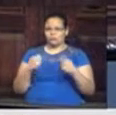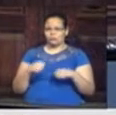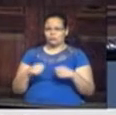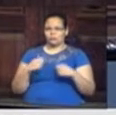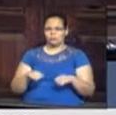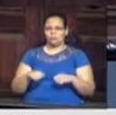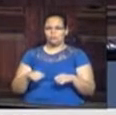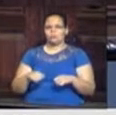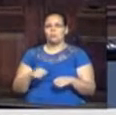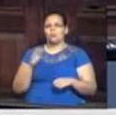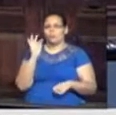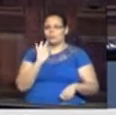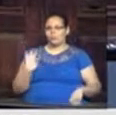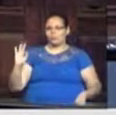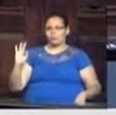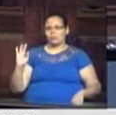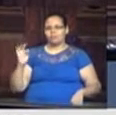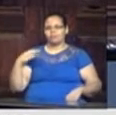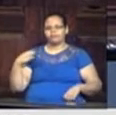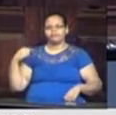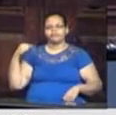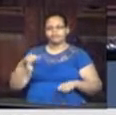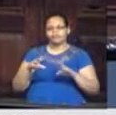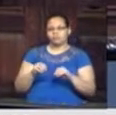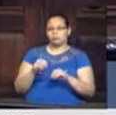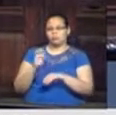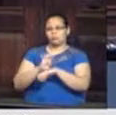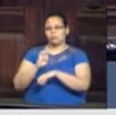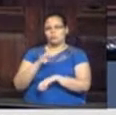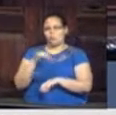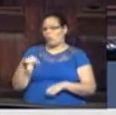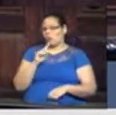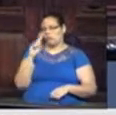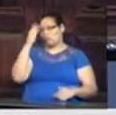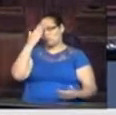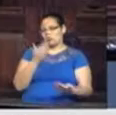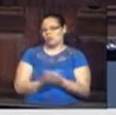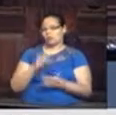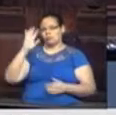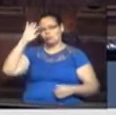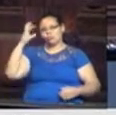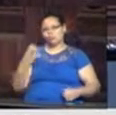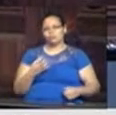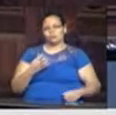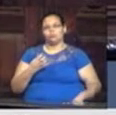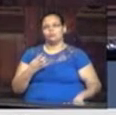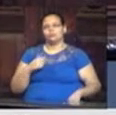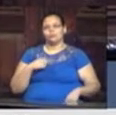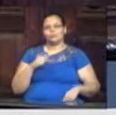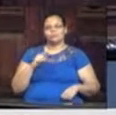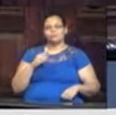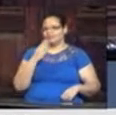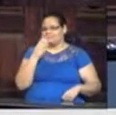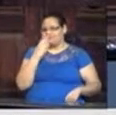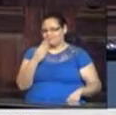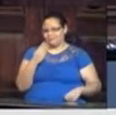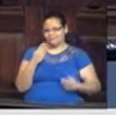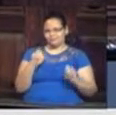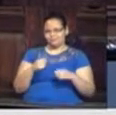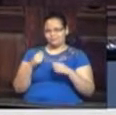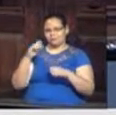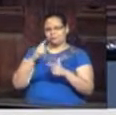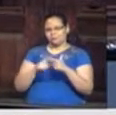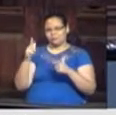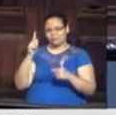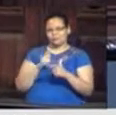uma intervenção federal no nosso Estado. Nós não acreditamos que há solução sem enfrentar de frente esse problema, que